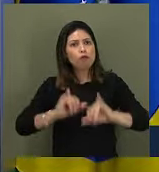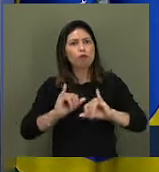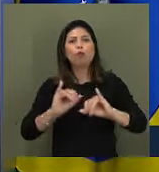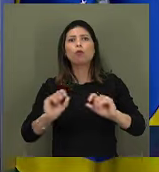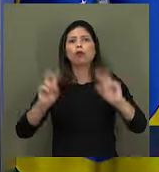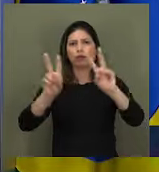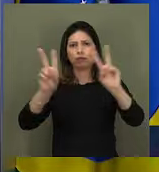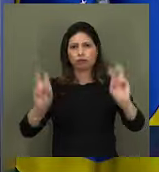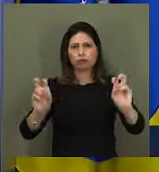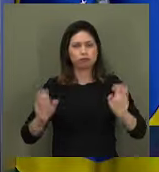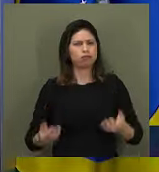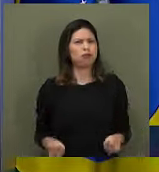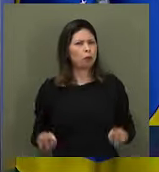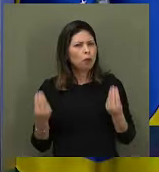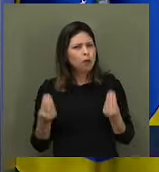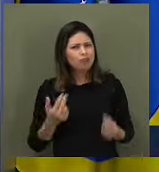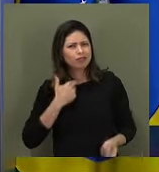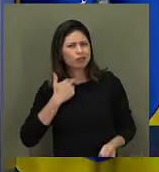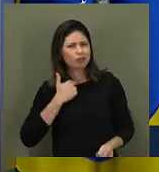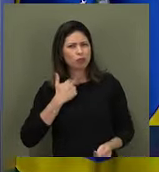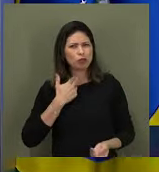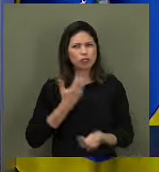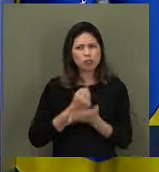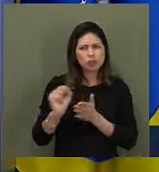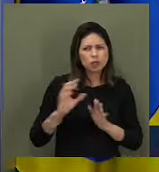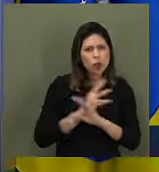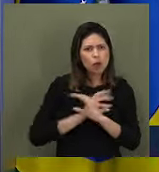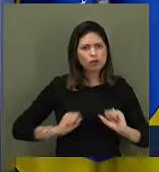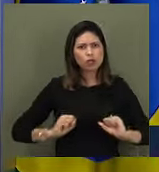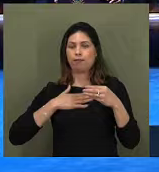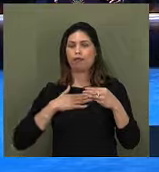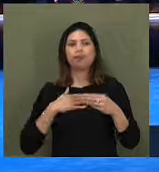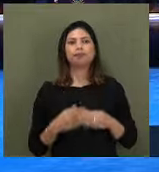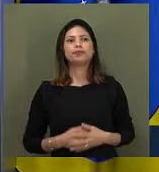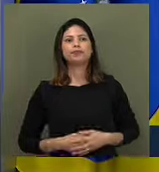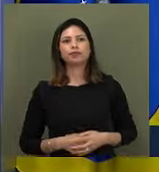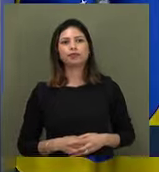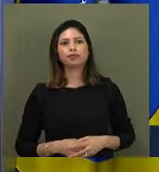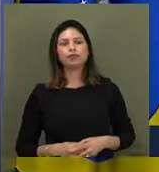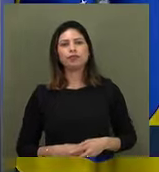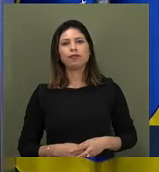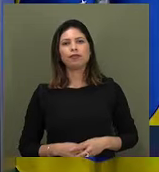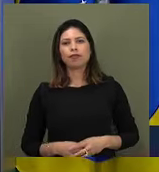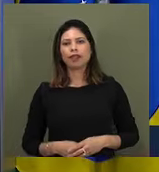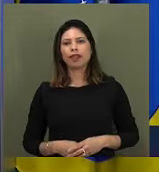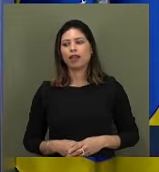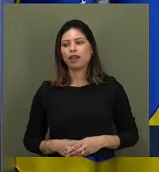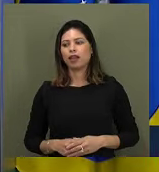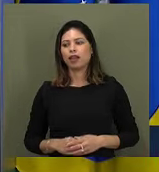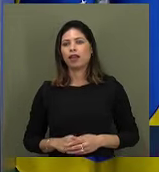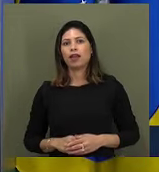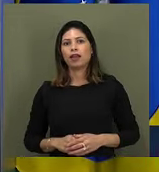aspas não pode haver censura nas redes sociais o primeiro presidente dos Estados Unidos